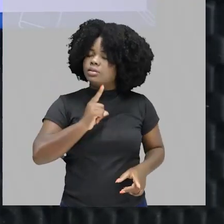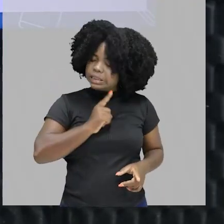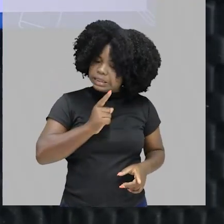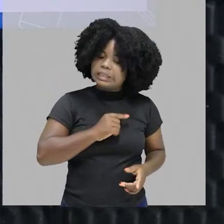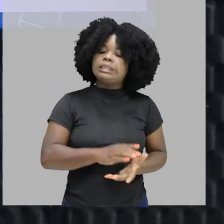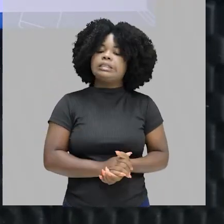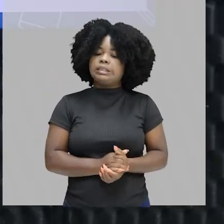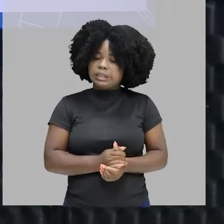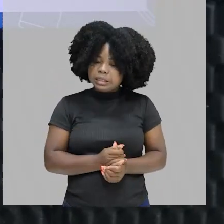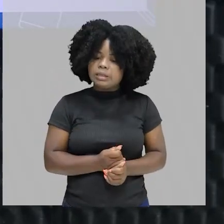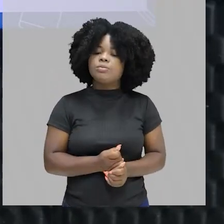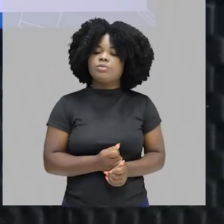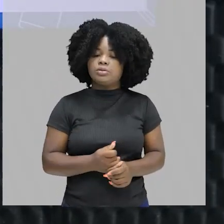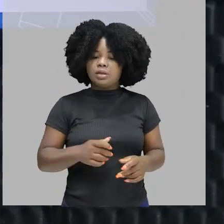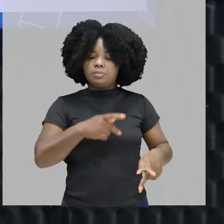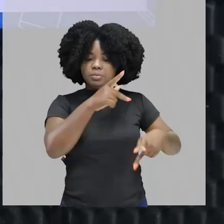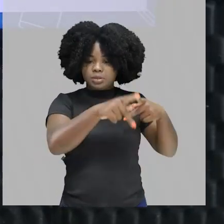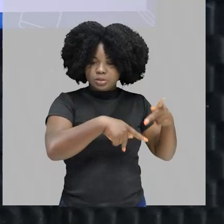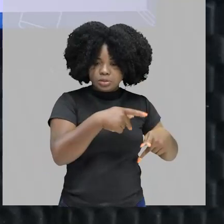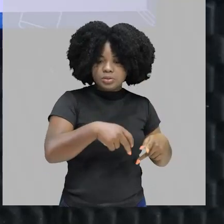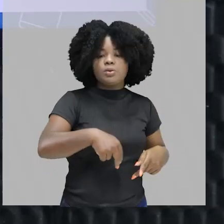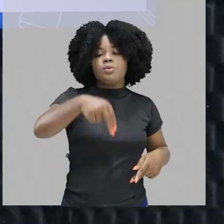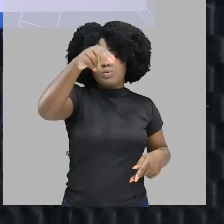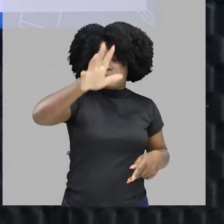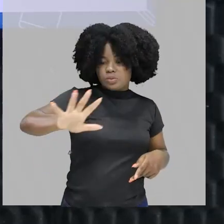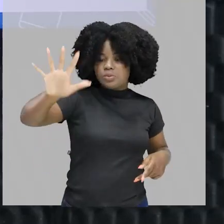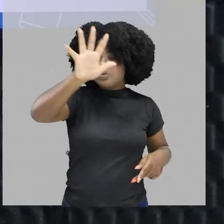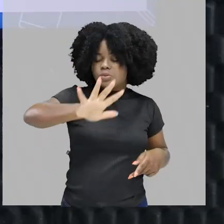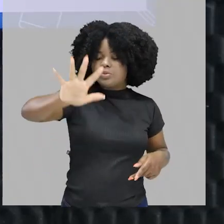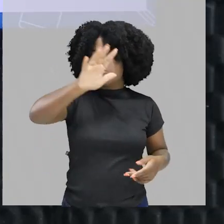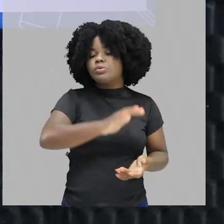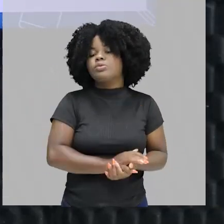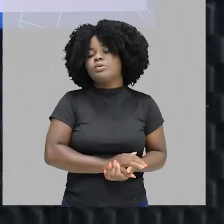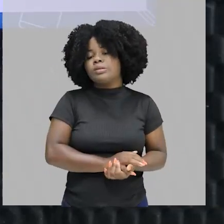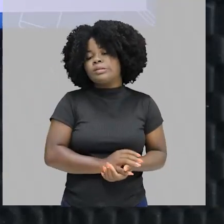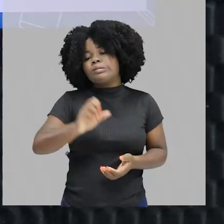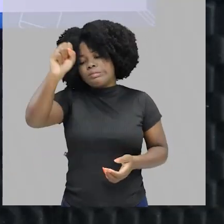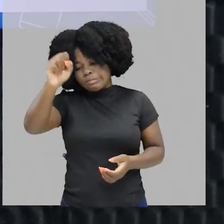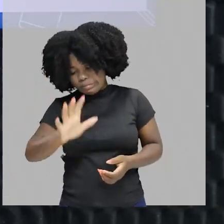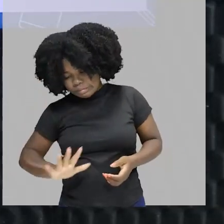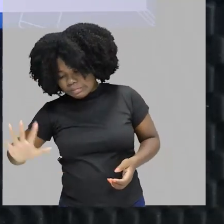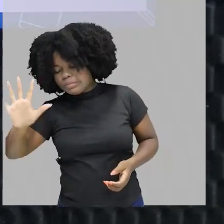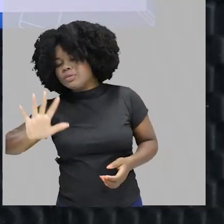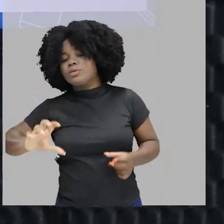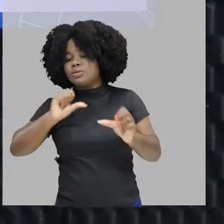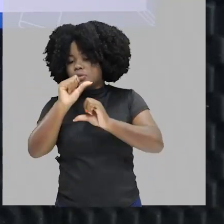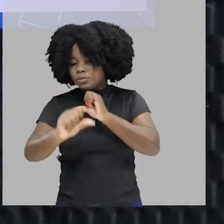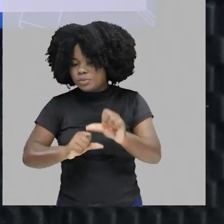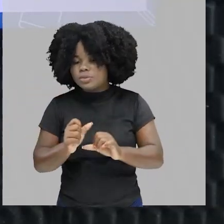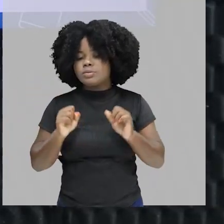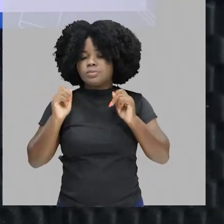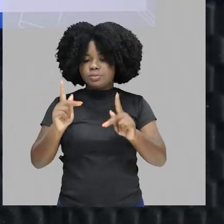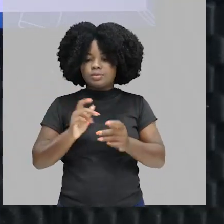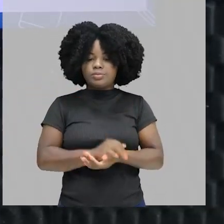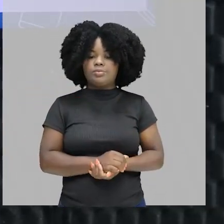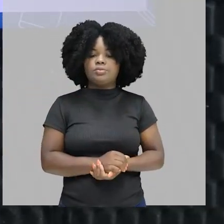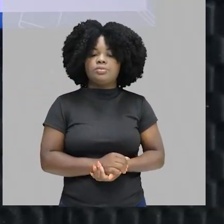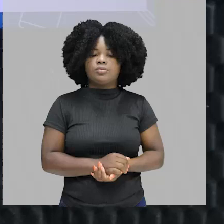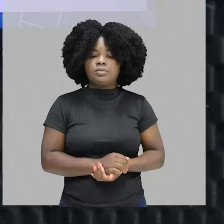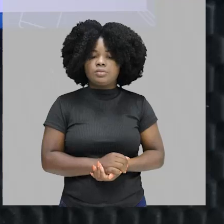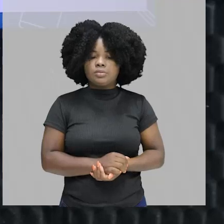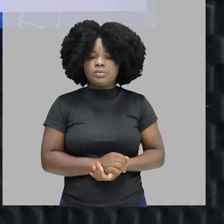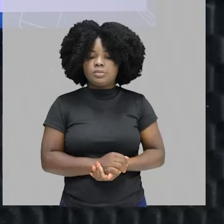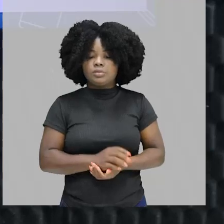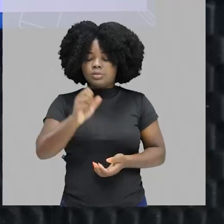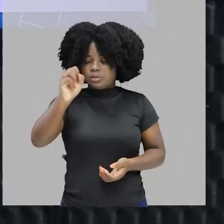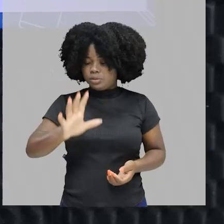grande fluxo de pessoas do norte e nordeste em direção ao sudeste. Não é à toa que a região